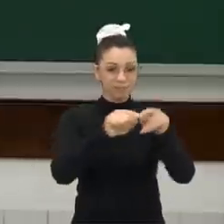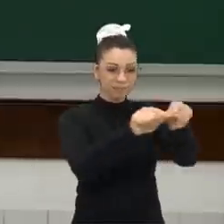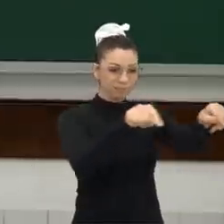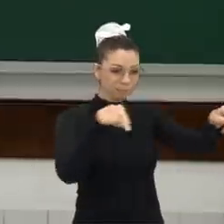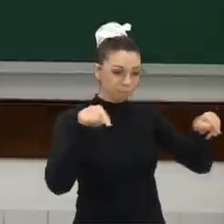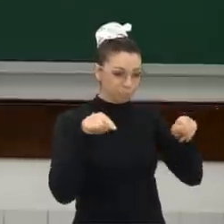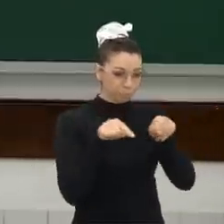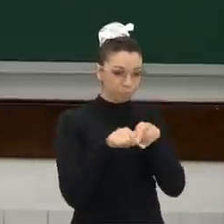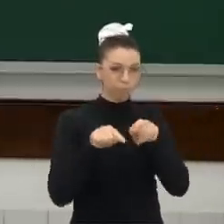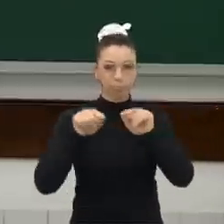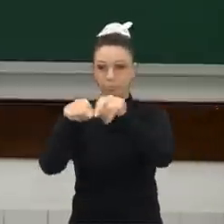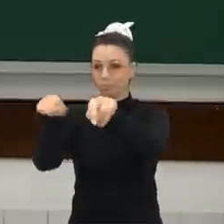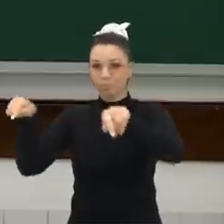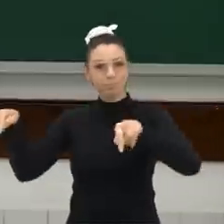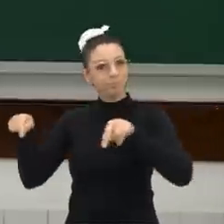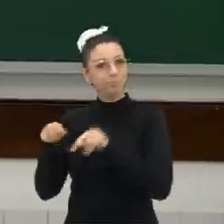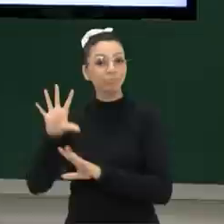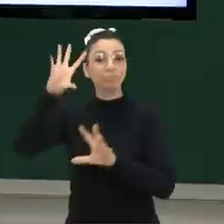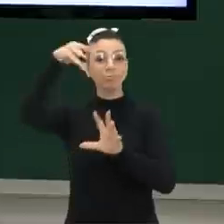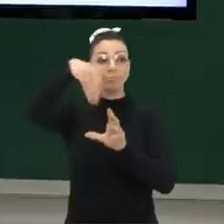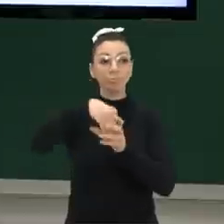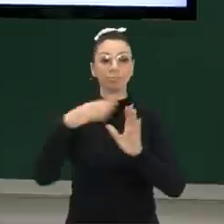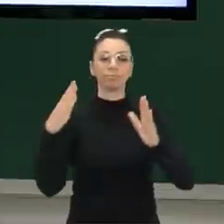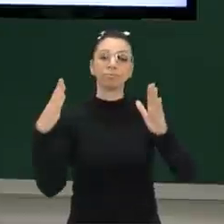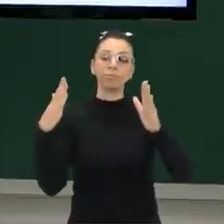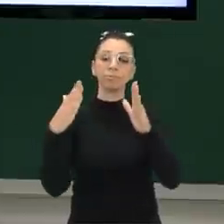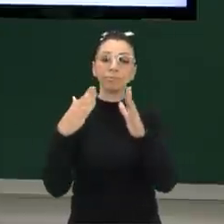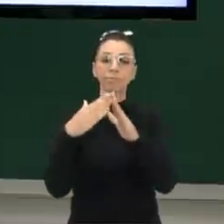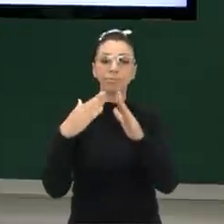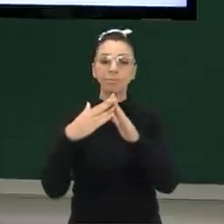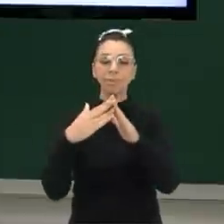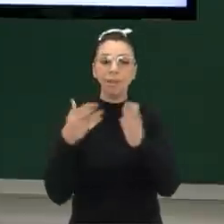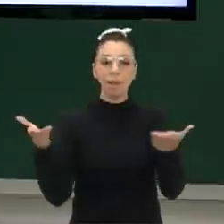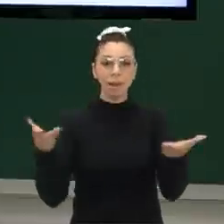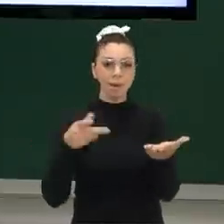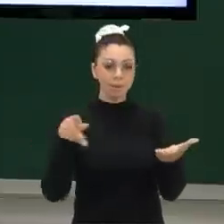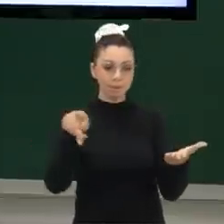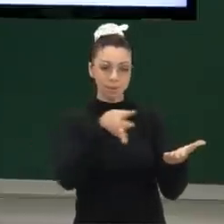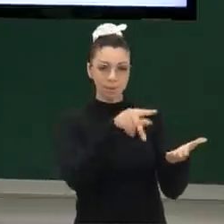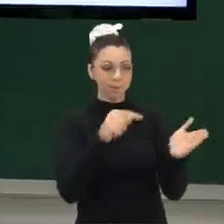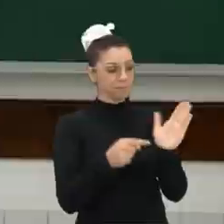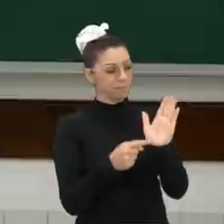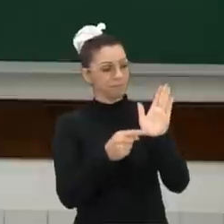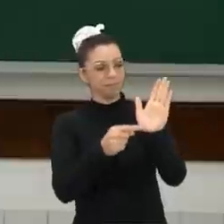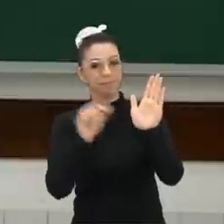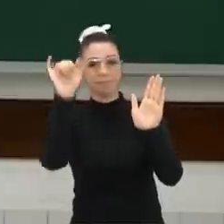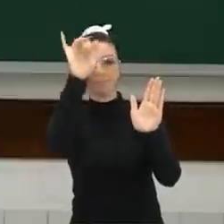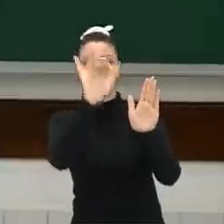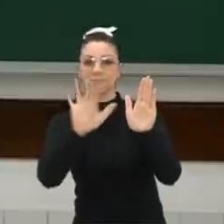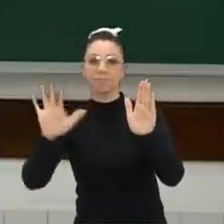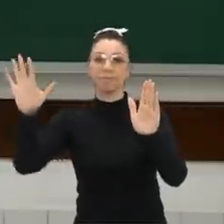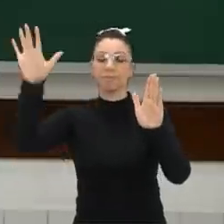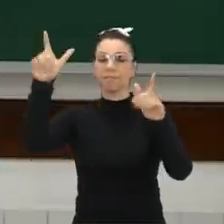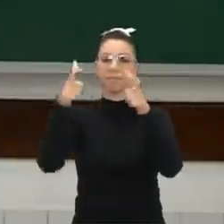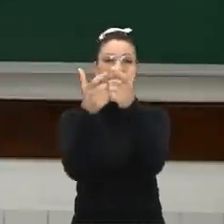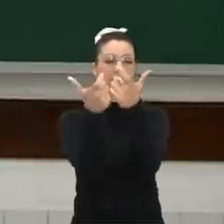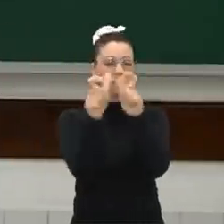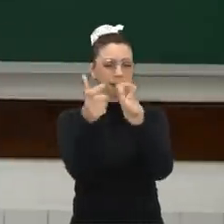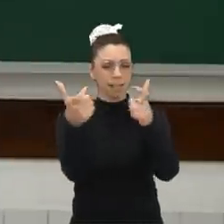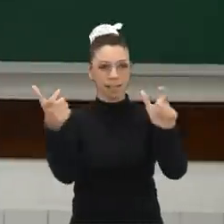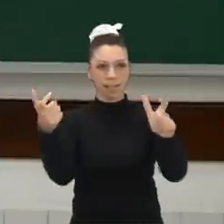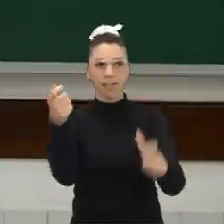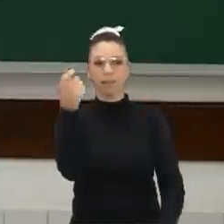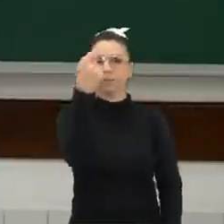da casa. Agora a teacher colocou uma casinha aqui bem grande e você vai